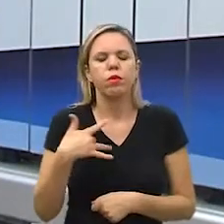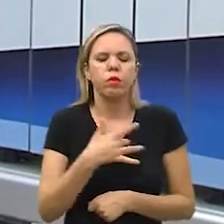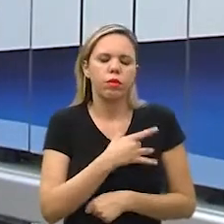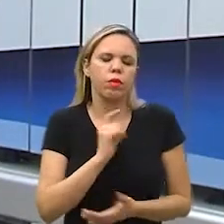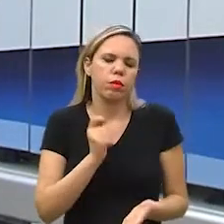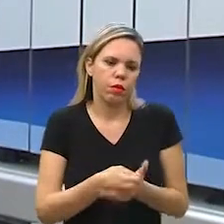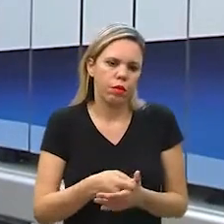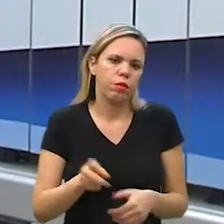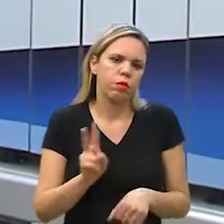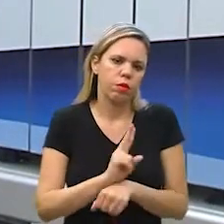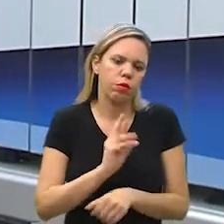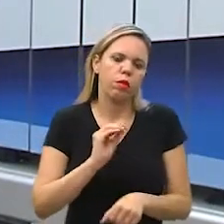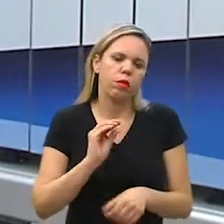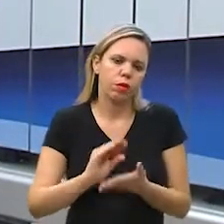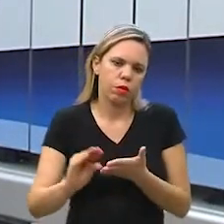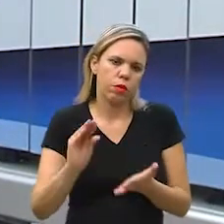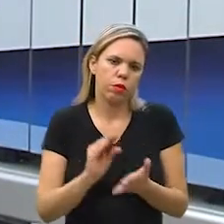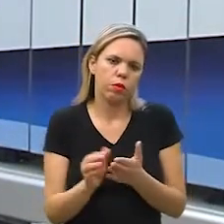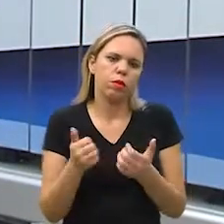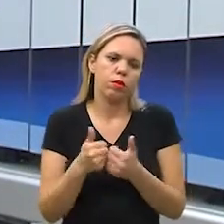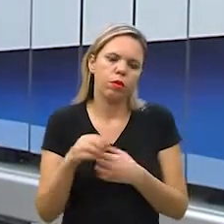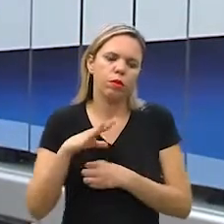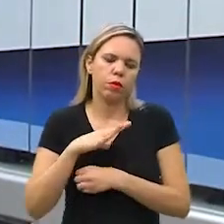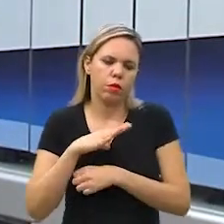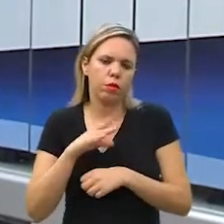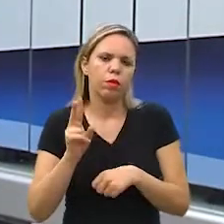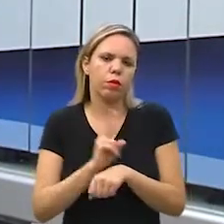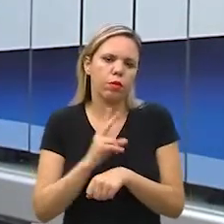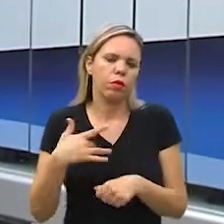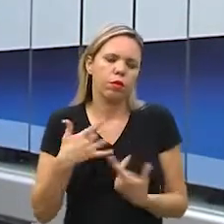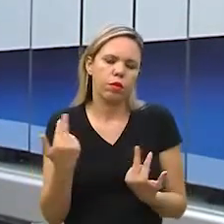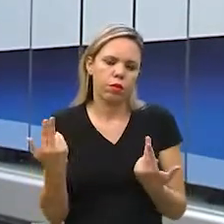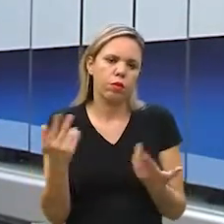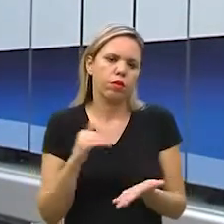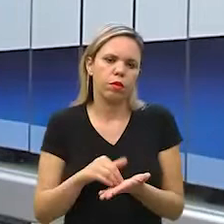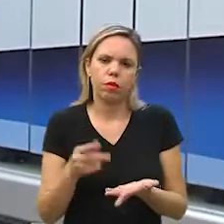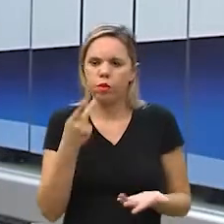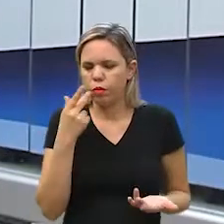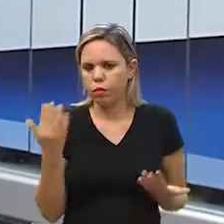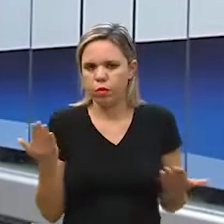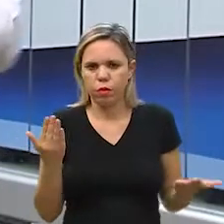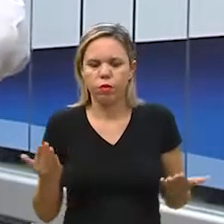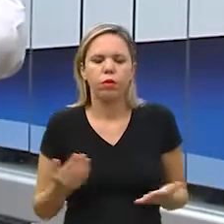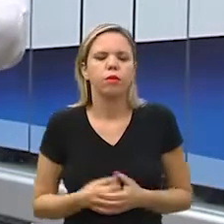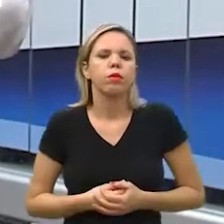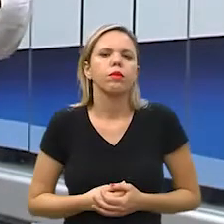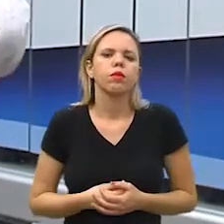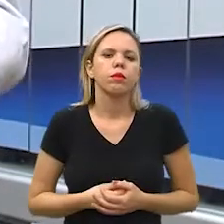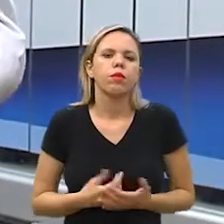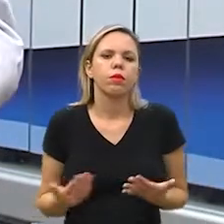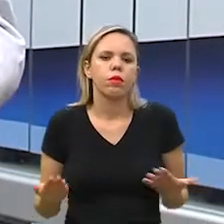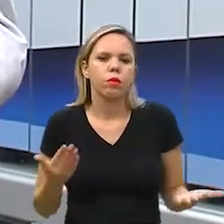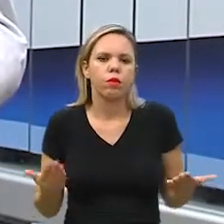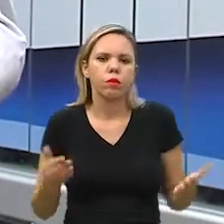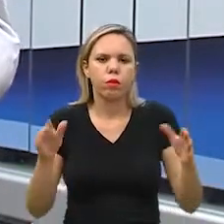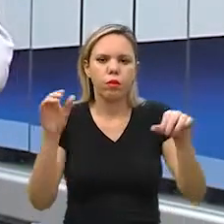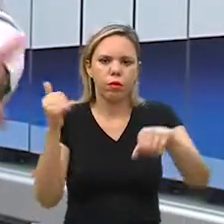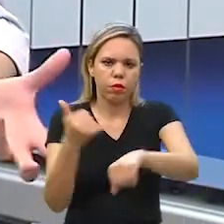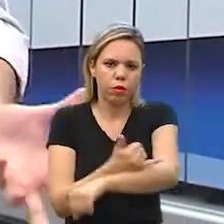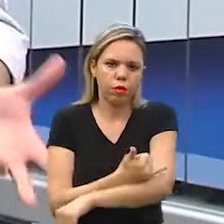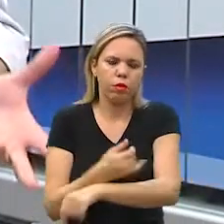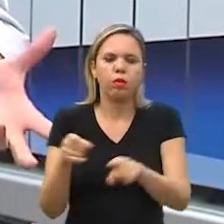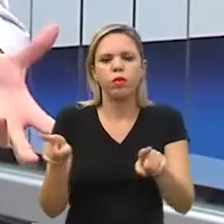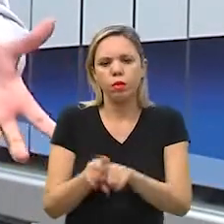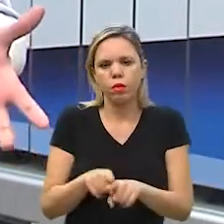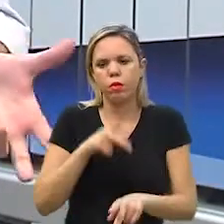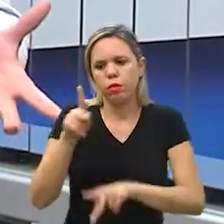saúde, a segurança, o transporte da cidade? Era mais ou menos isso que o secretário estava falando, colocar na balança a infraestrutura, mas